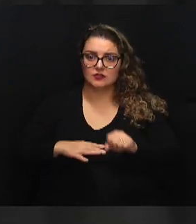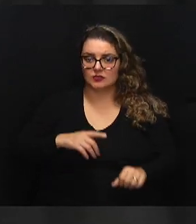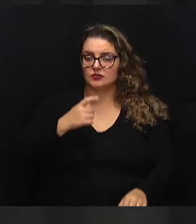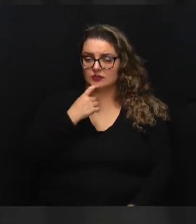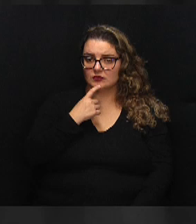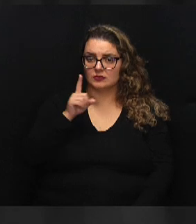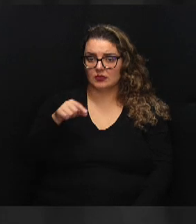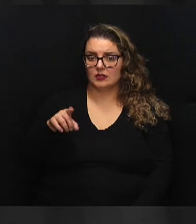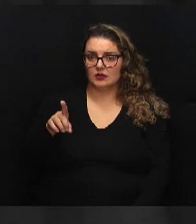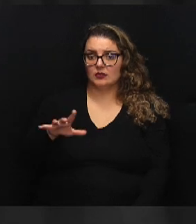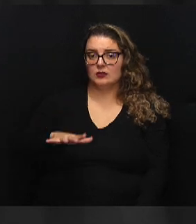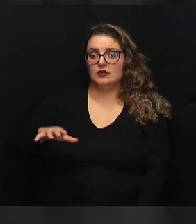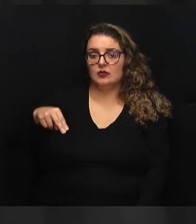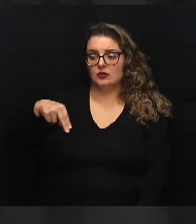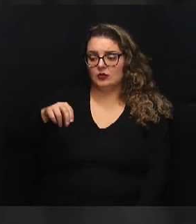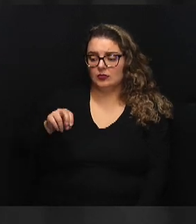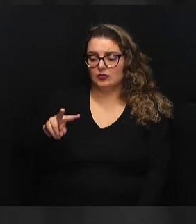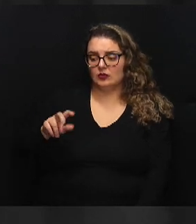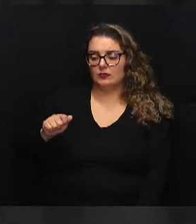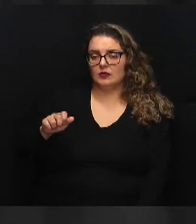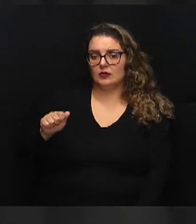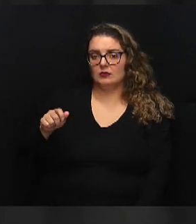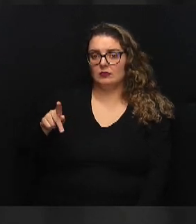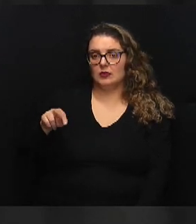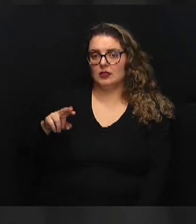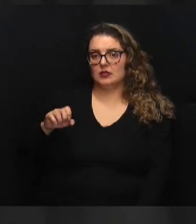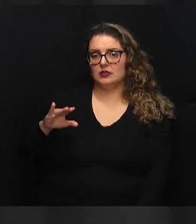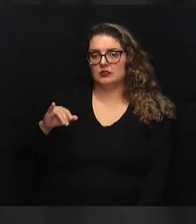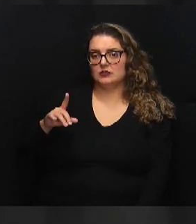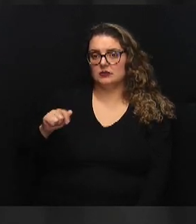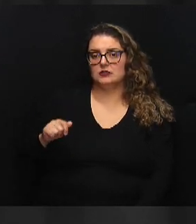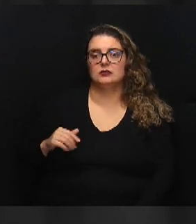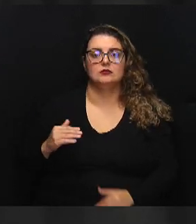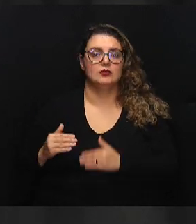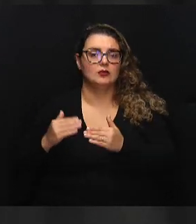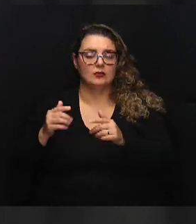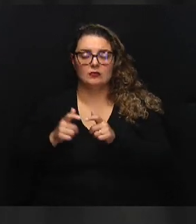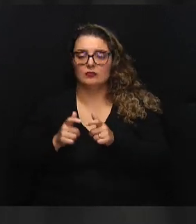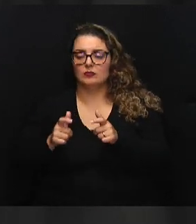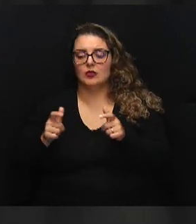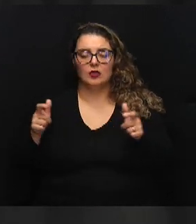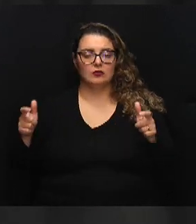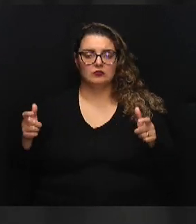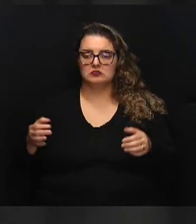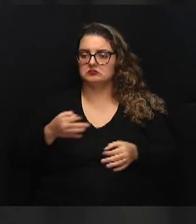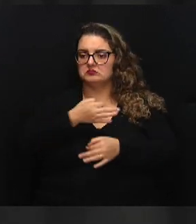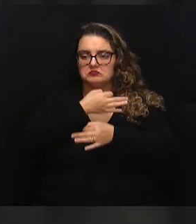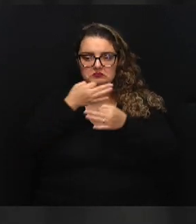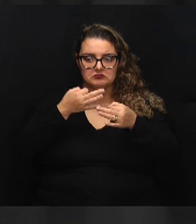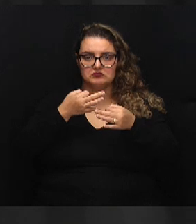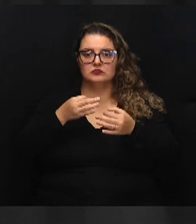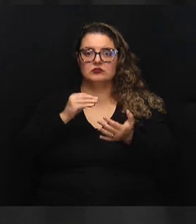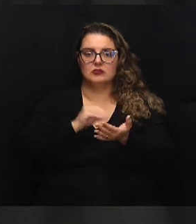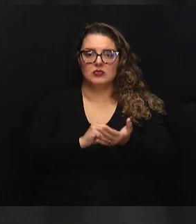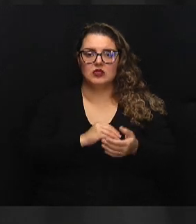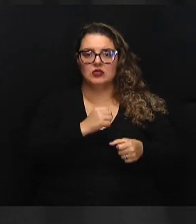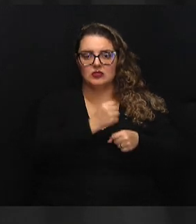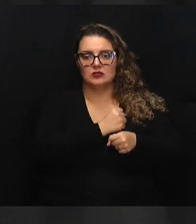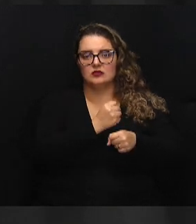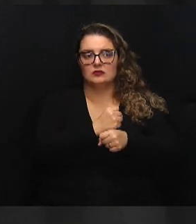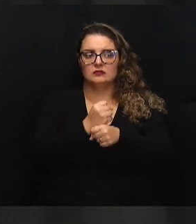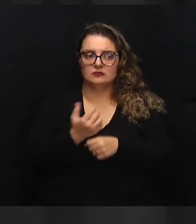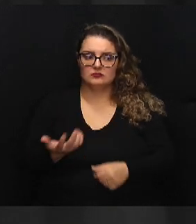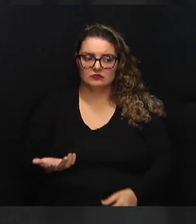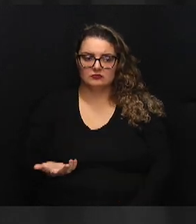é o distrito de Nova Aparecida, e que teve um desenvolvimento espetacular nesses últimos, vamos dizer